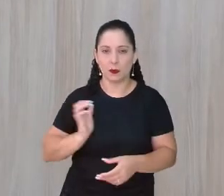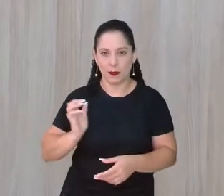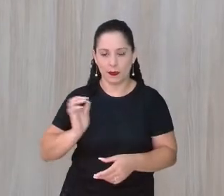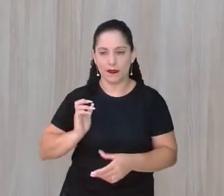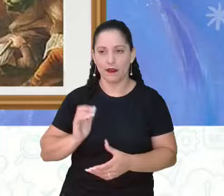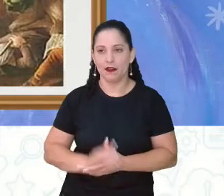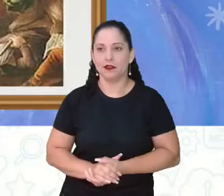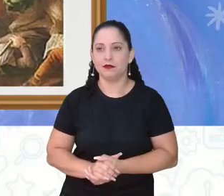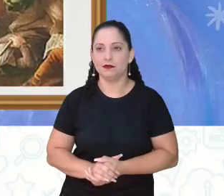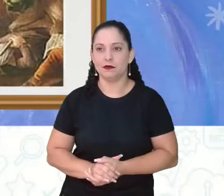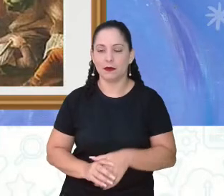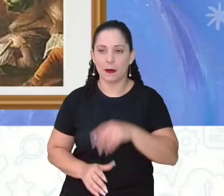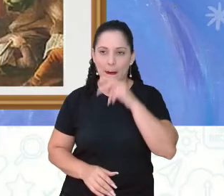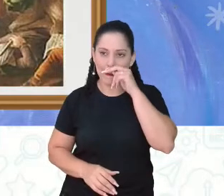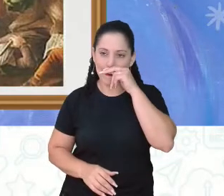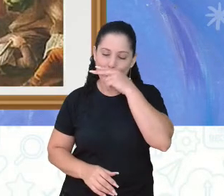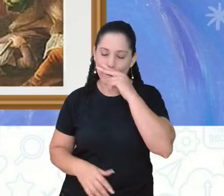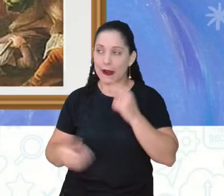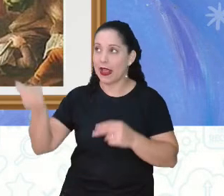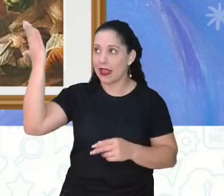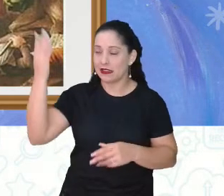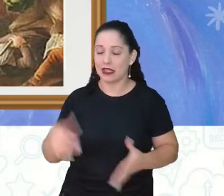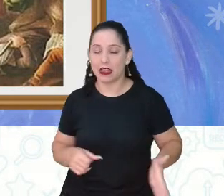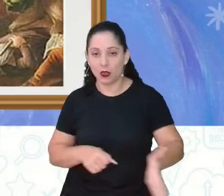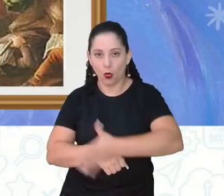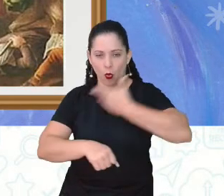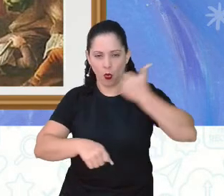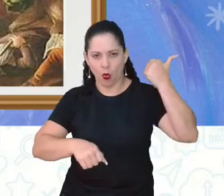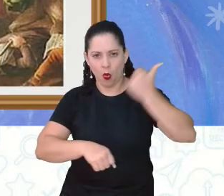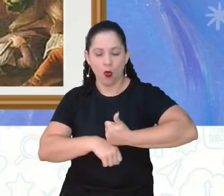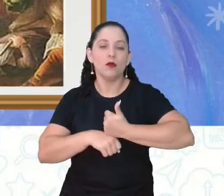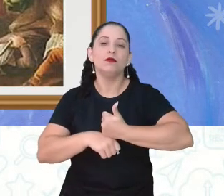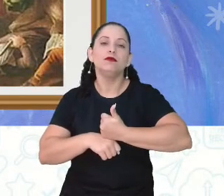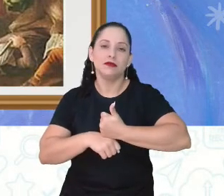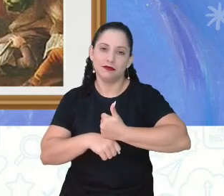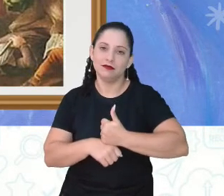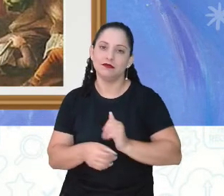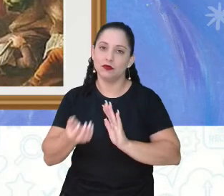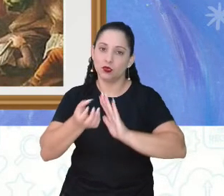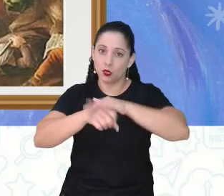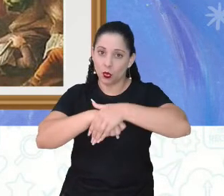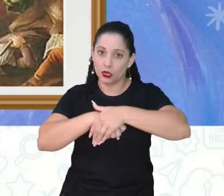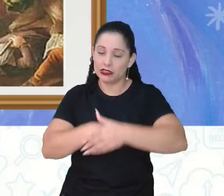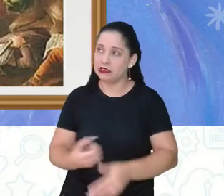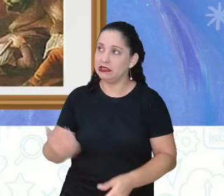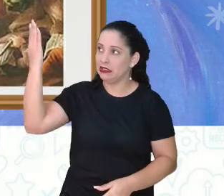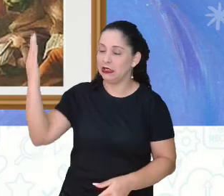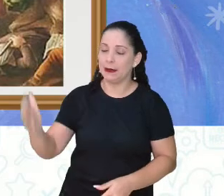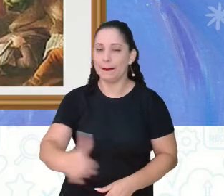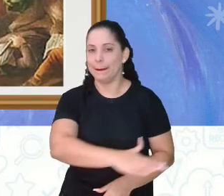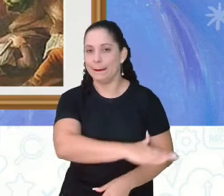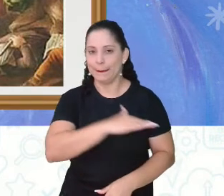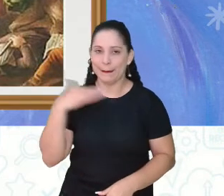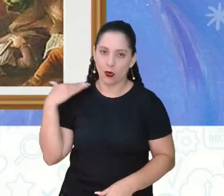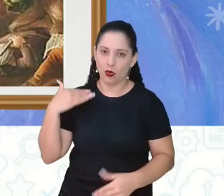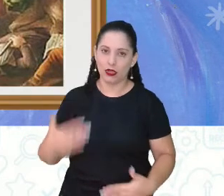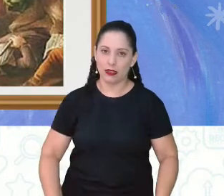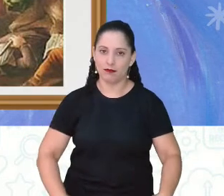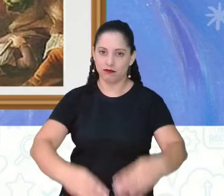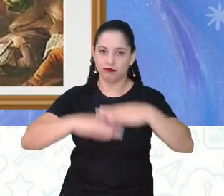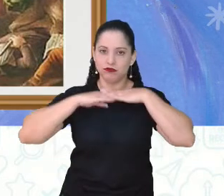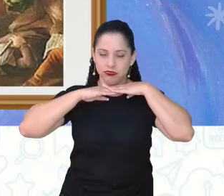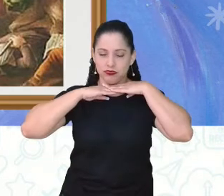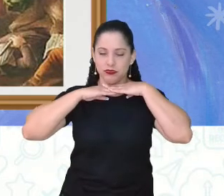Então, essa noite, né, do golpe aí, onde cai Robespierre e os seus seguidores,